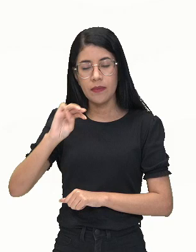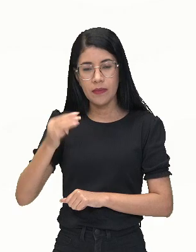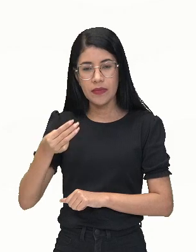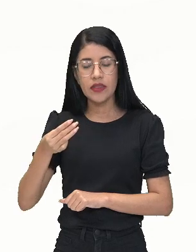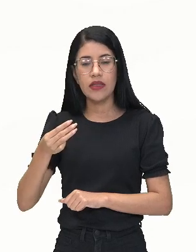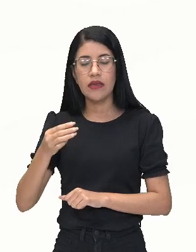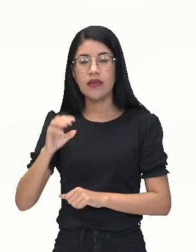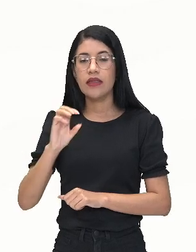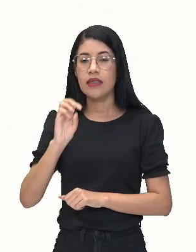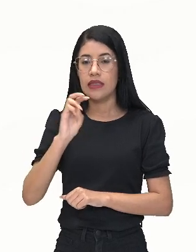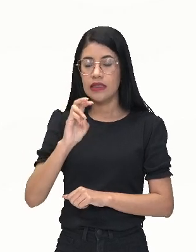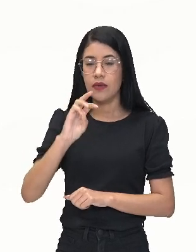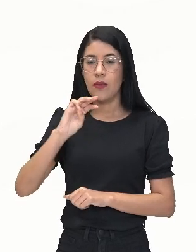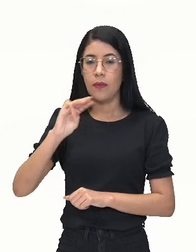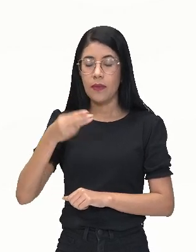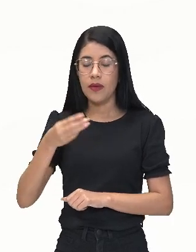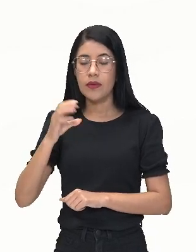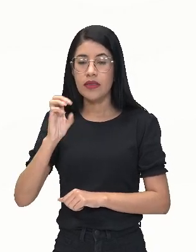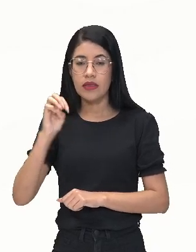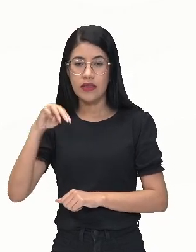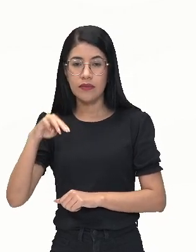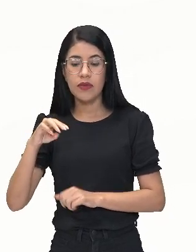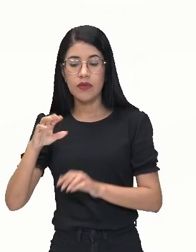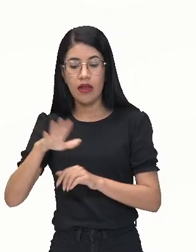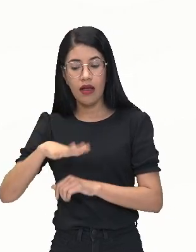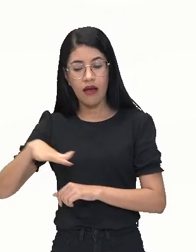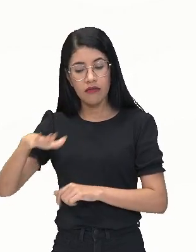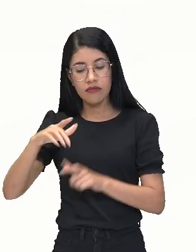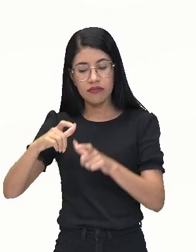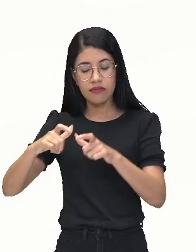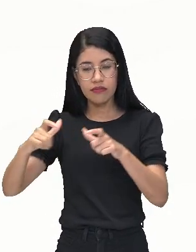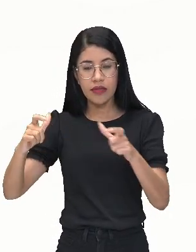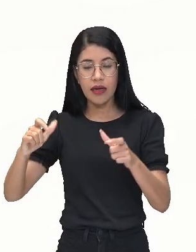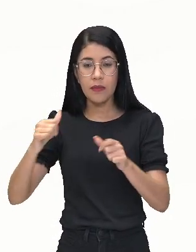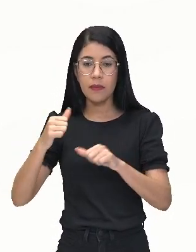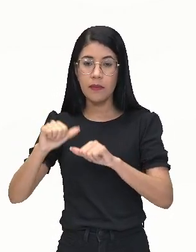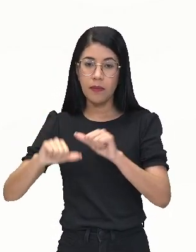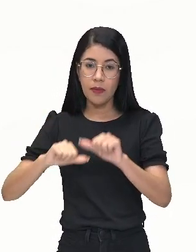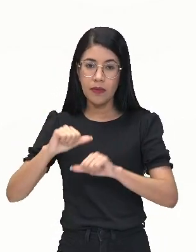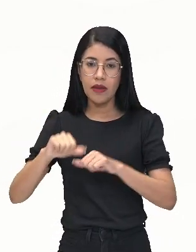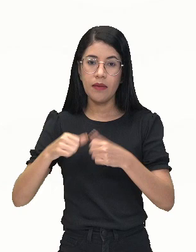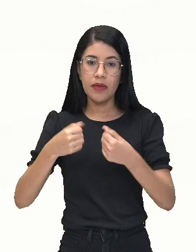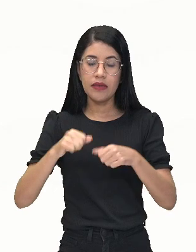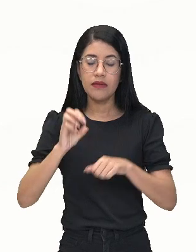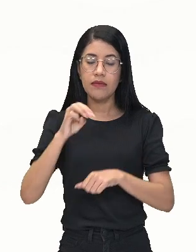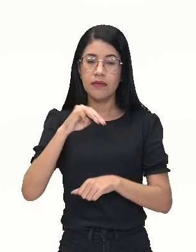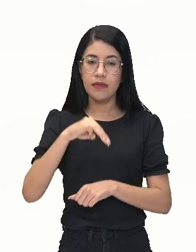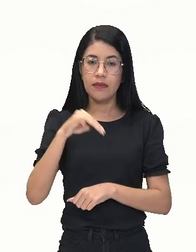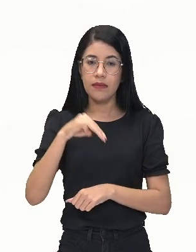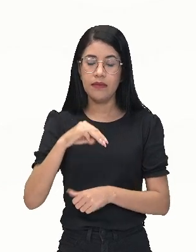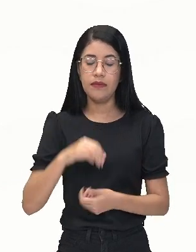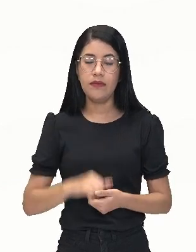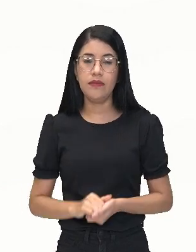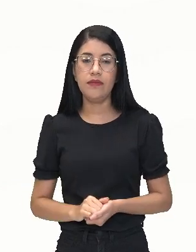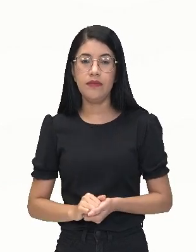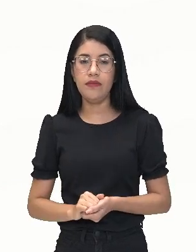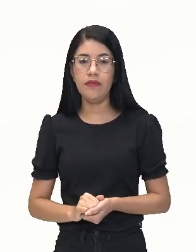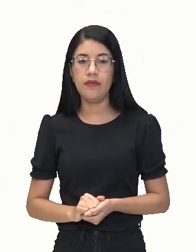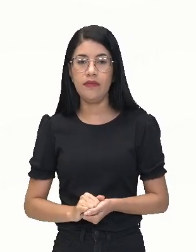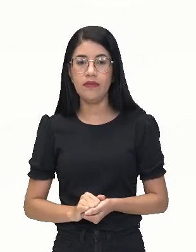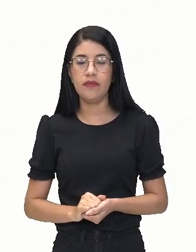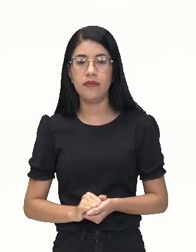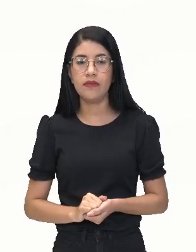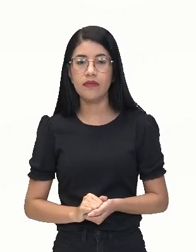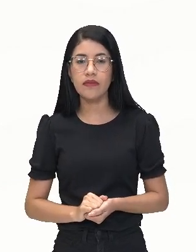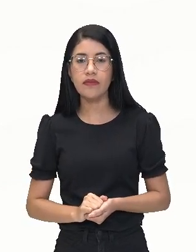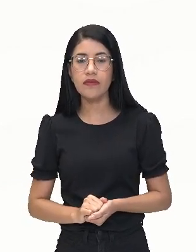transformar esses 5.000 centímetros em metros, não é isso? Pois bem, vejam